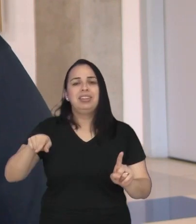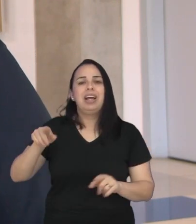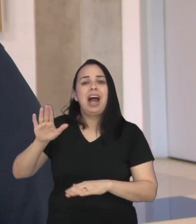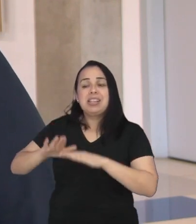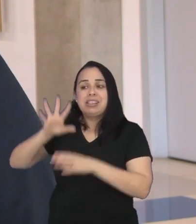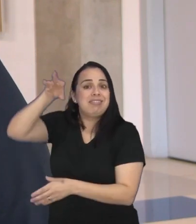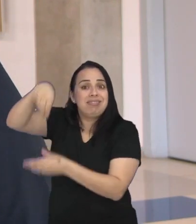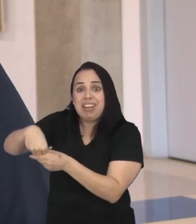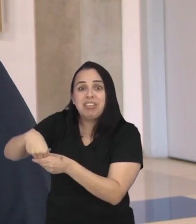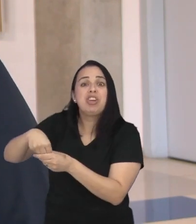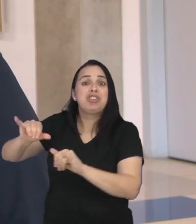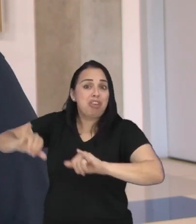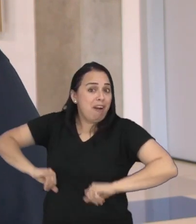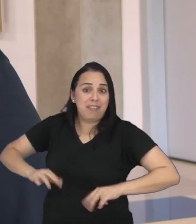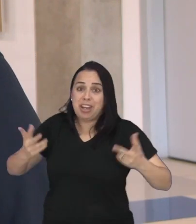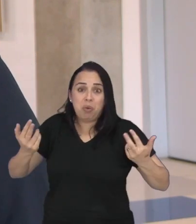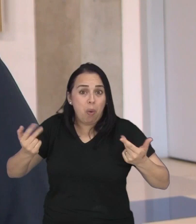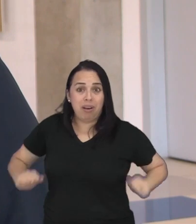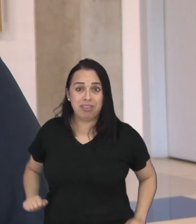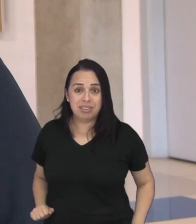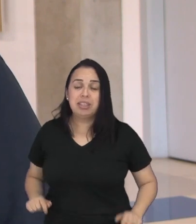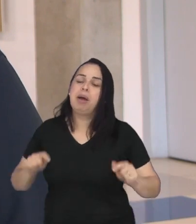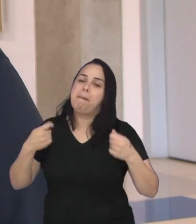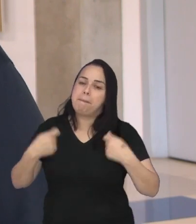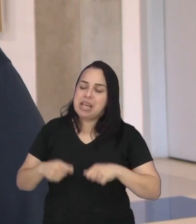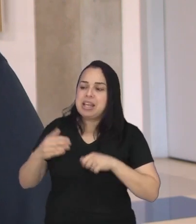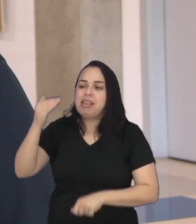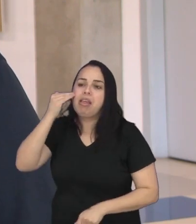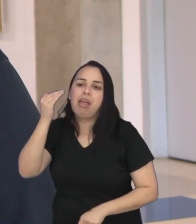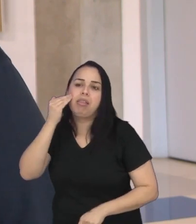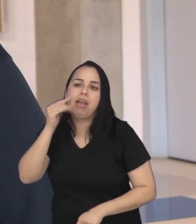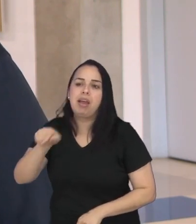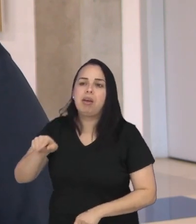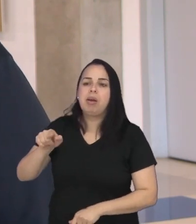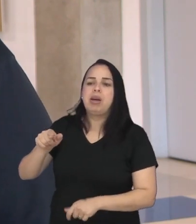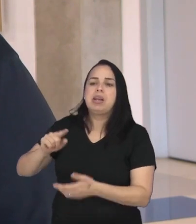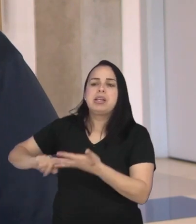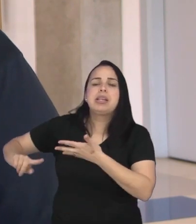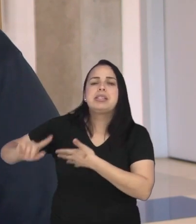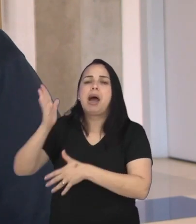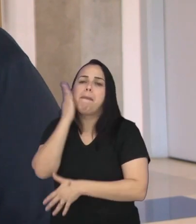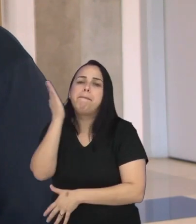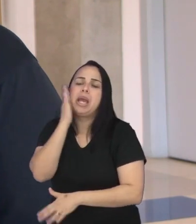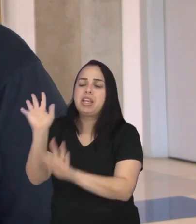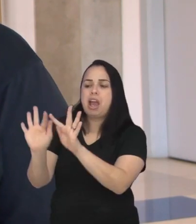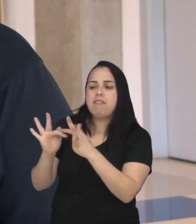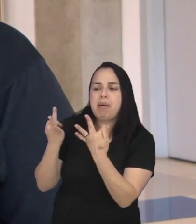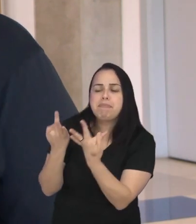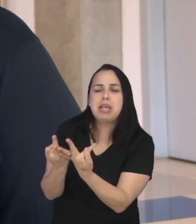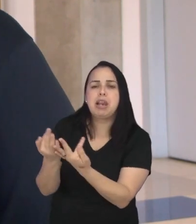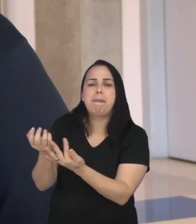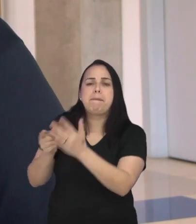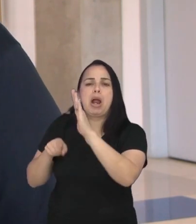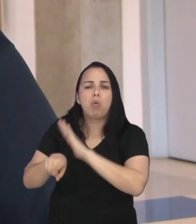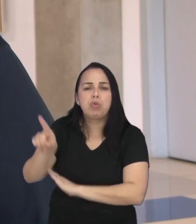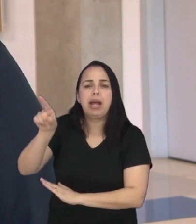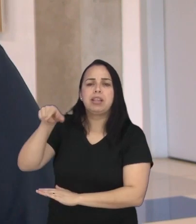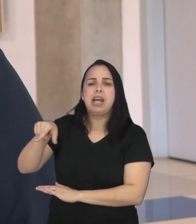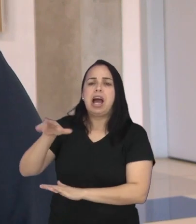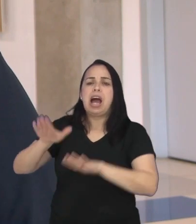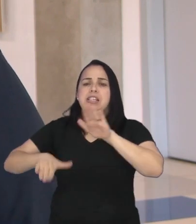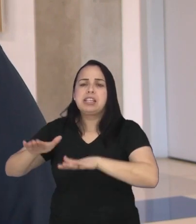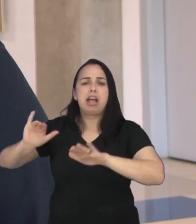reduzir conflitos e desavenças e usar o Evangelho como união para promover a busca pela cultura da paz. Para isso estão